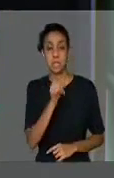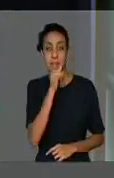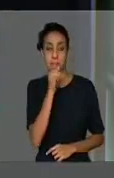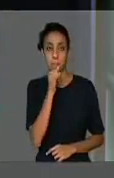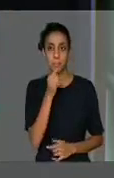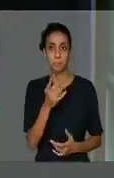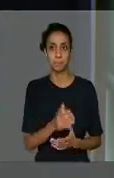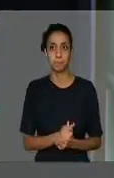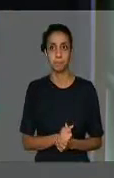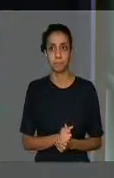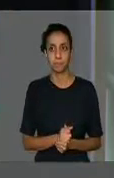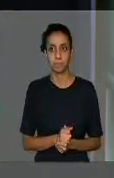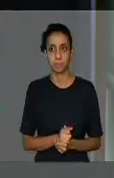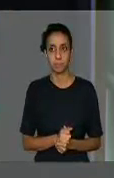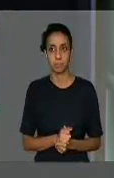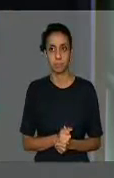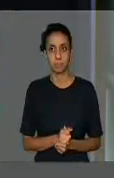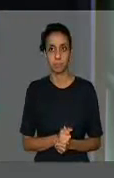declaradamente